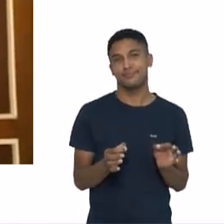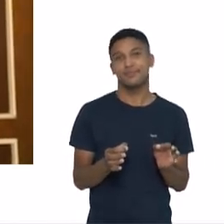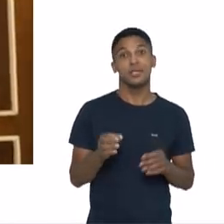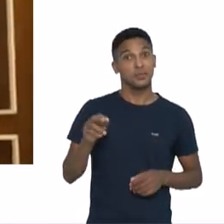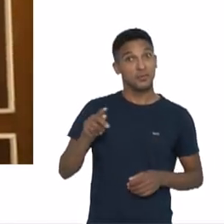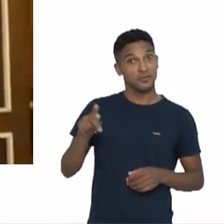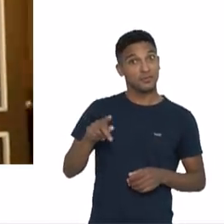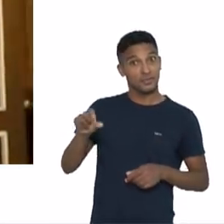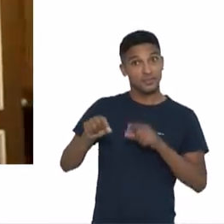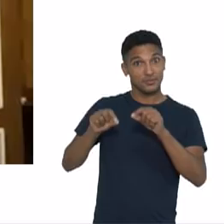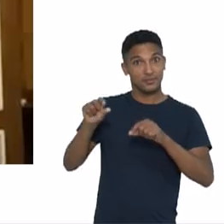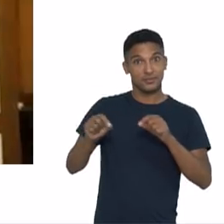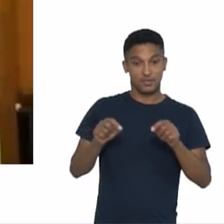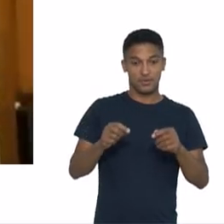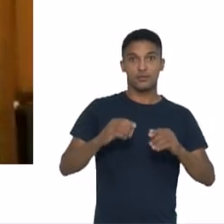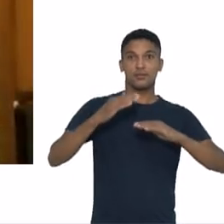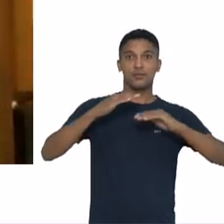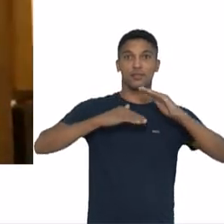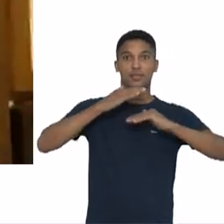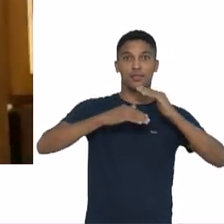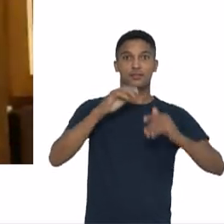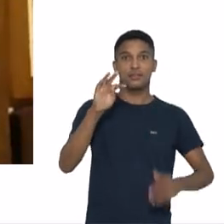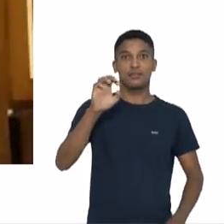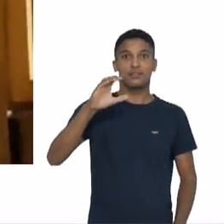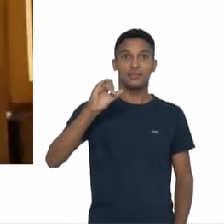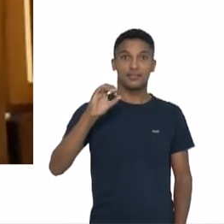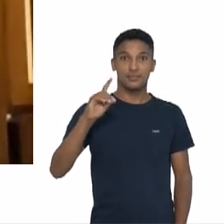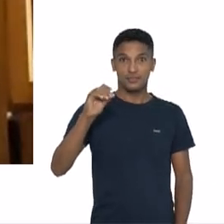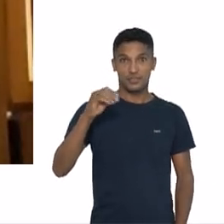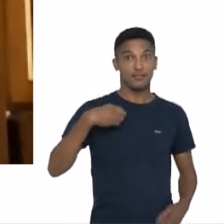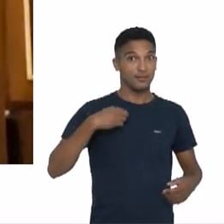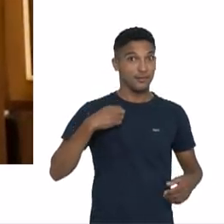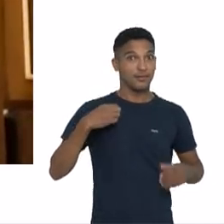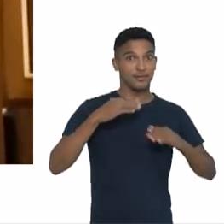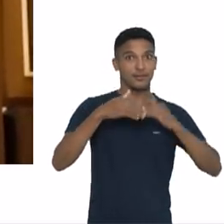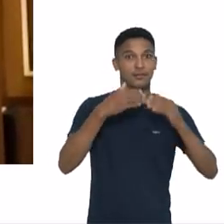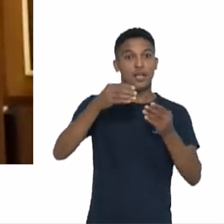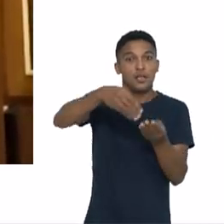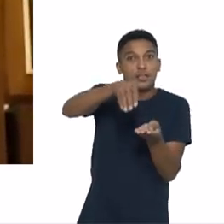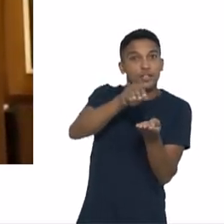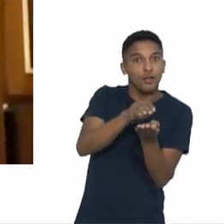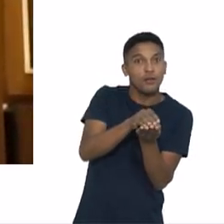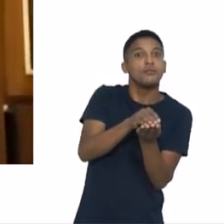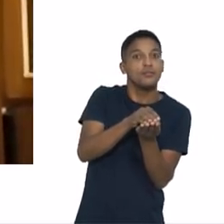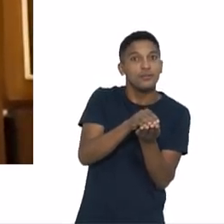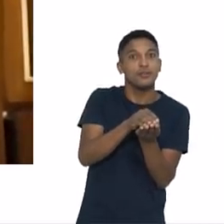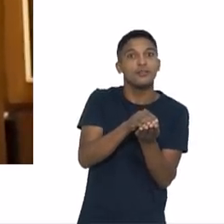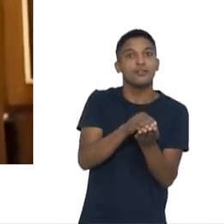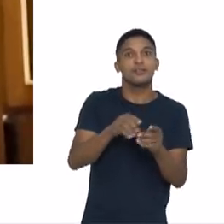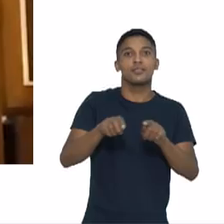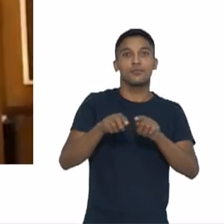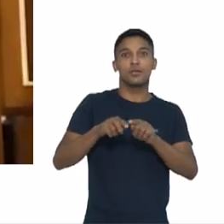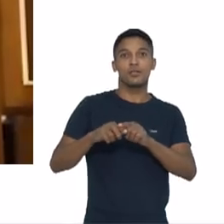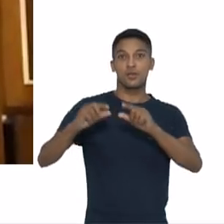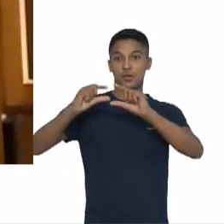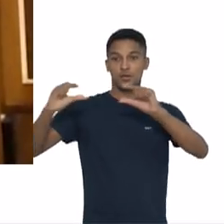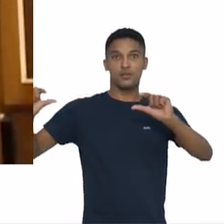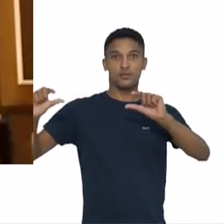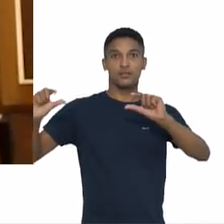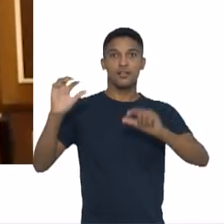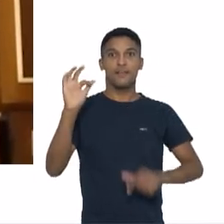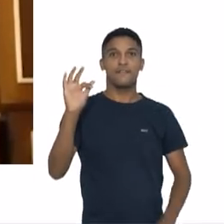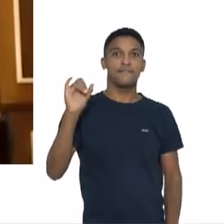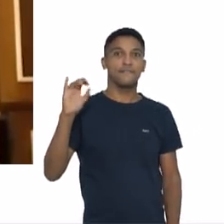separou aqui um retalhinho de tecido. A gente vai dobrar ao meio e um pedacinho